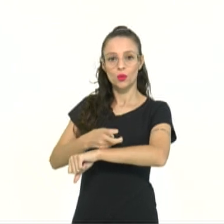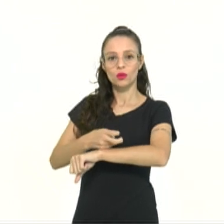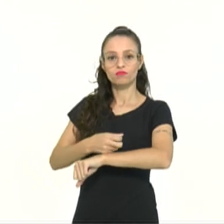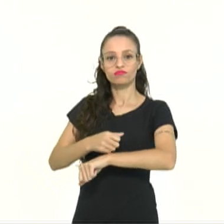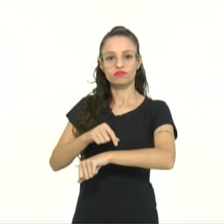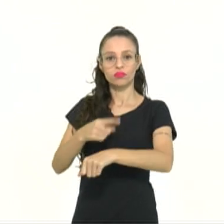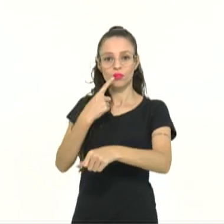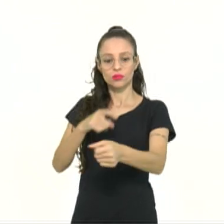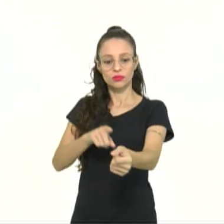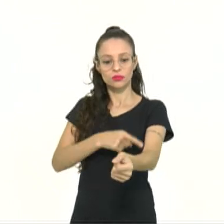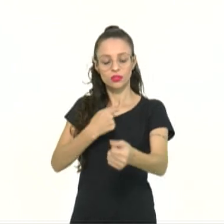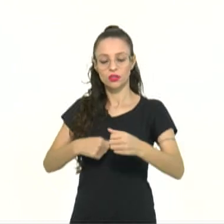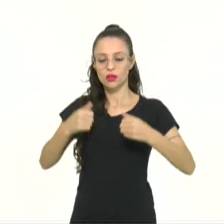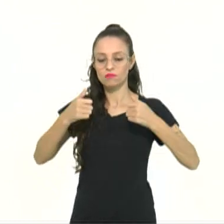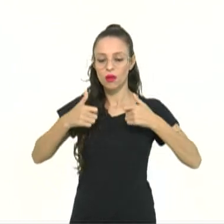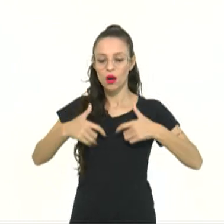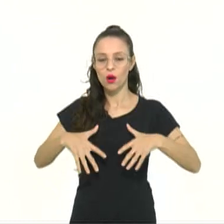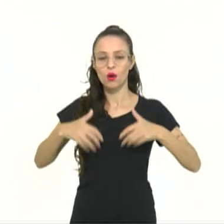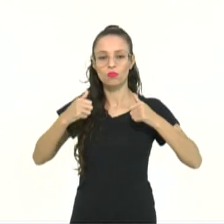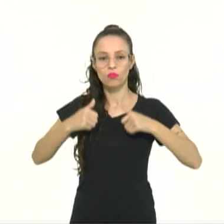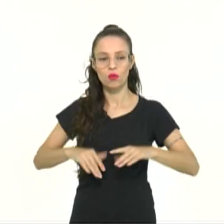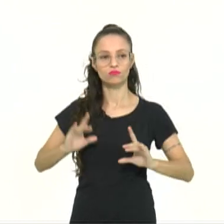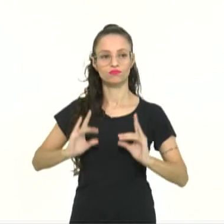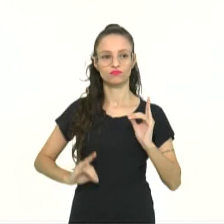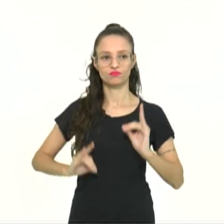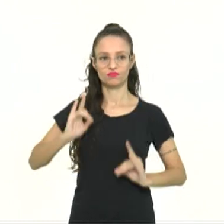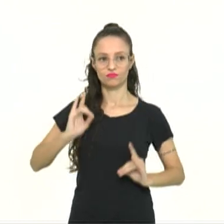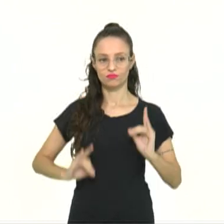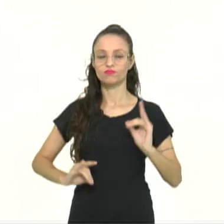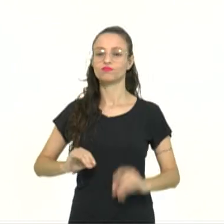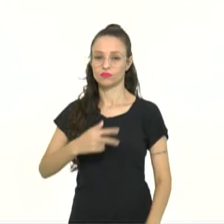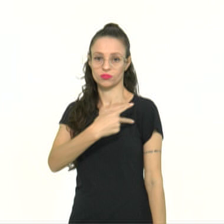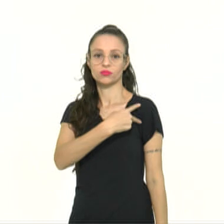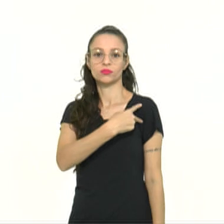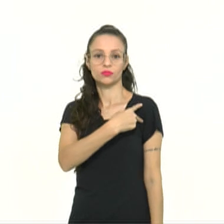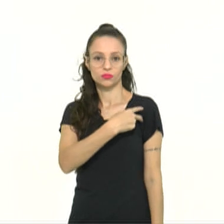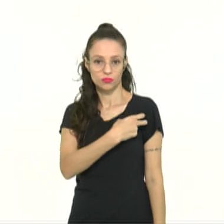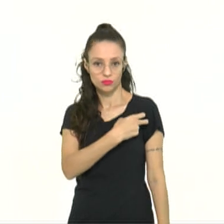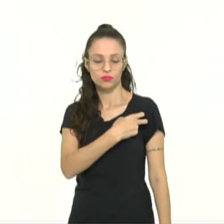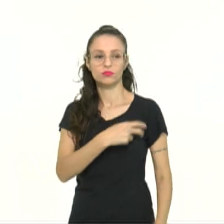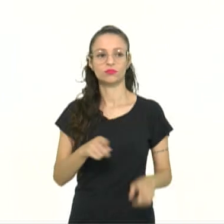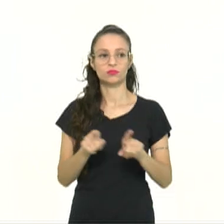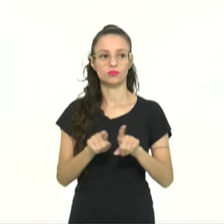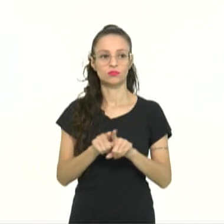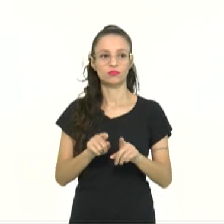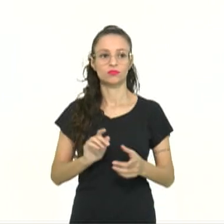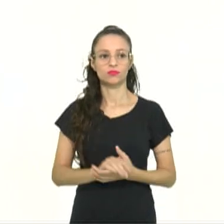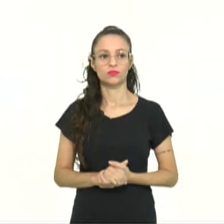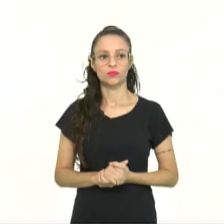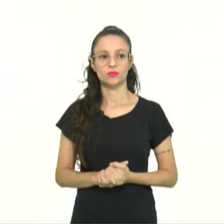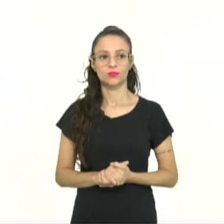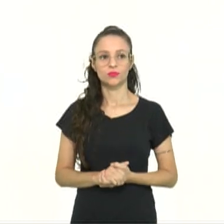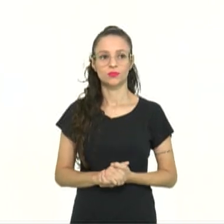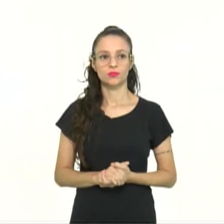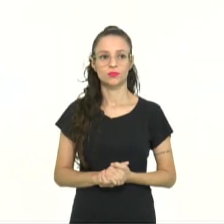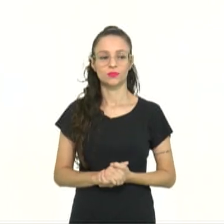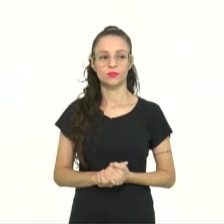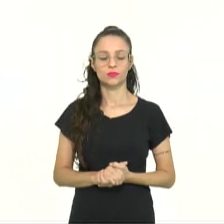pelo sangue. Então ele vai liberando em pequenas doses, certo? Mas tem que aplicar, tem que entrar ali na agulha nesse caso,